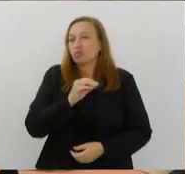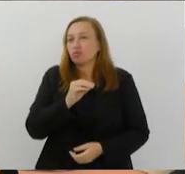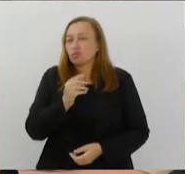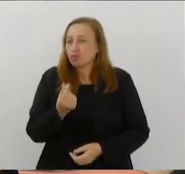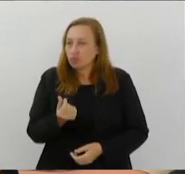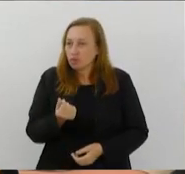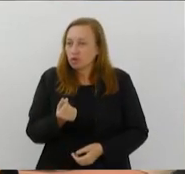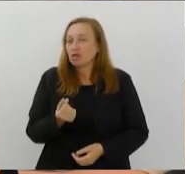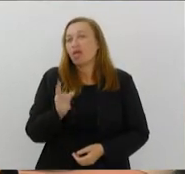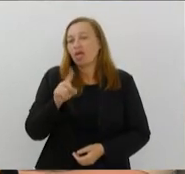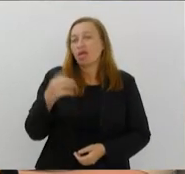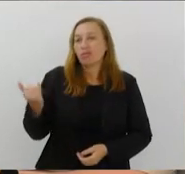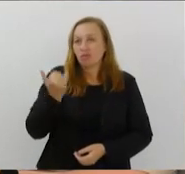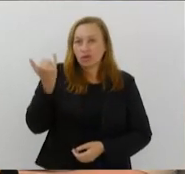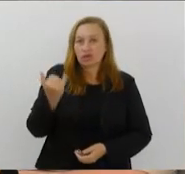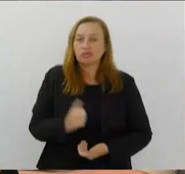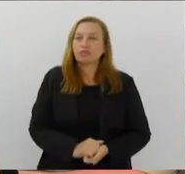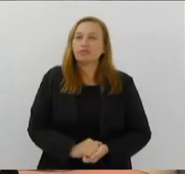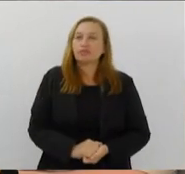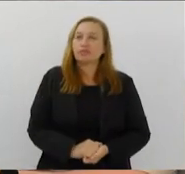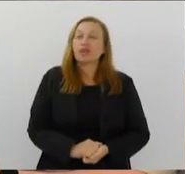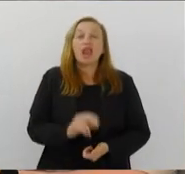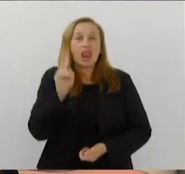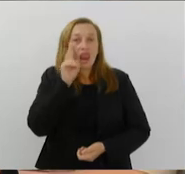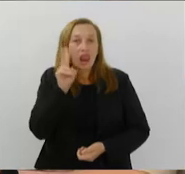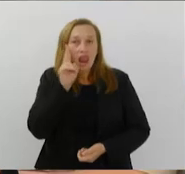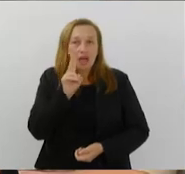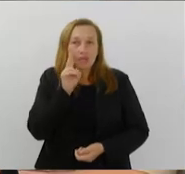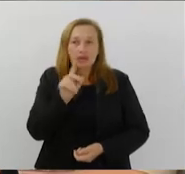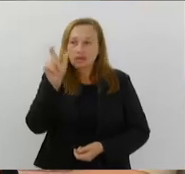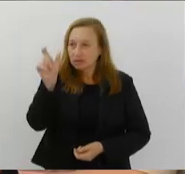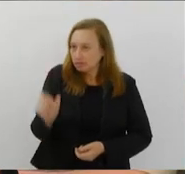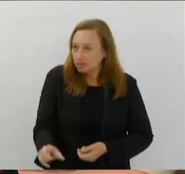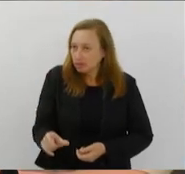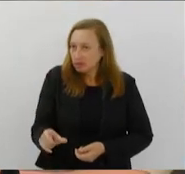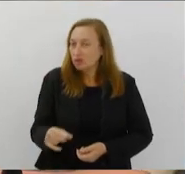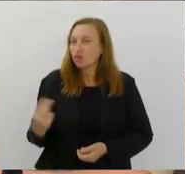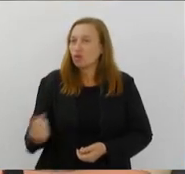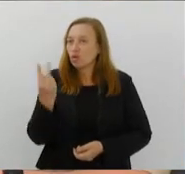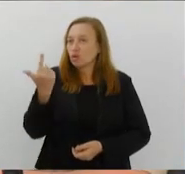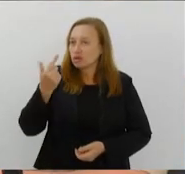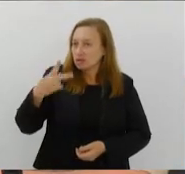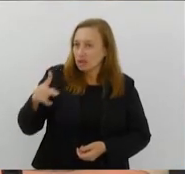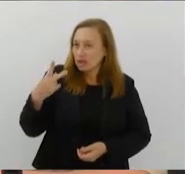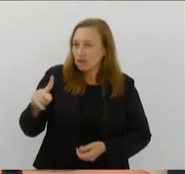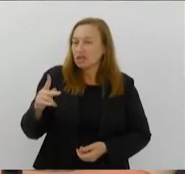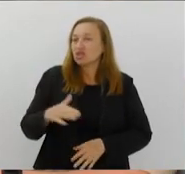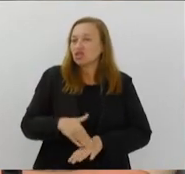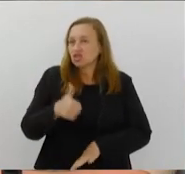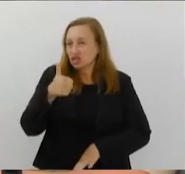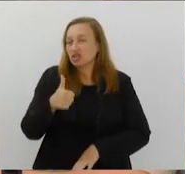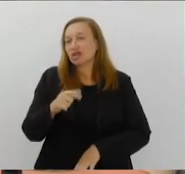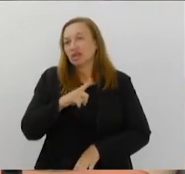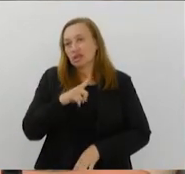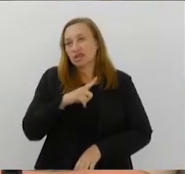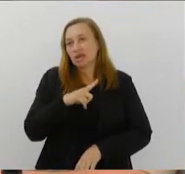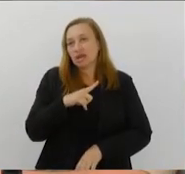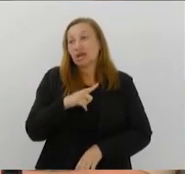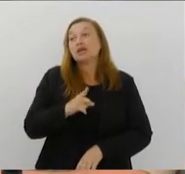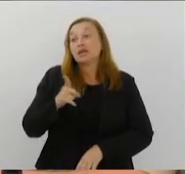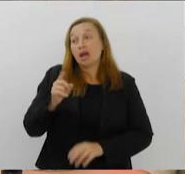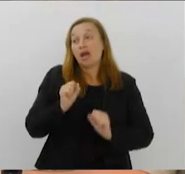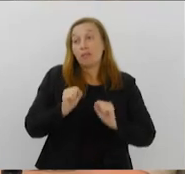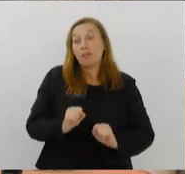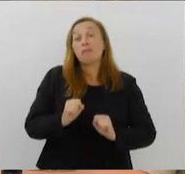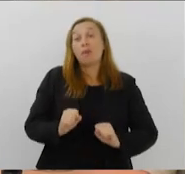um apoio muito importante, que lembra a essa pessoa o senso de valor dela, que ela tem dignidade, que ela